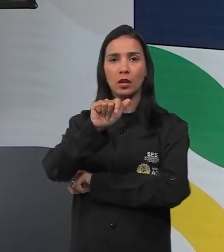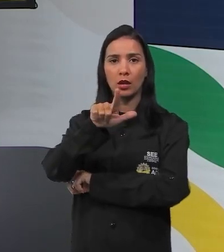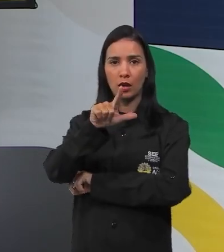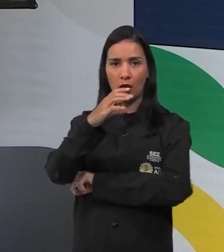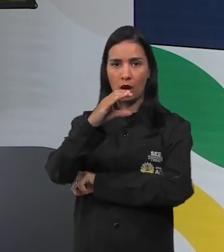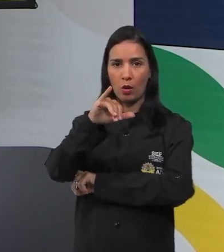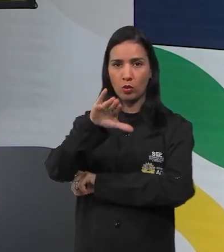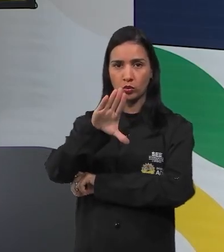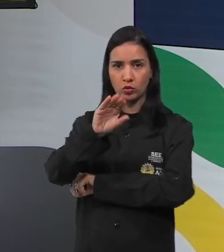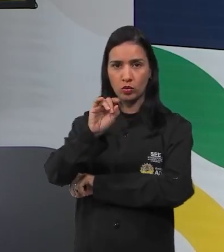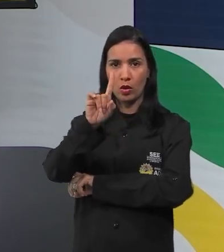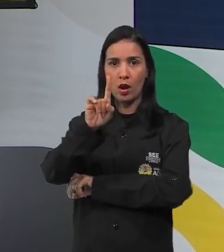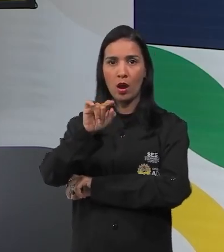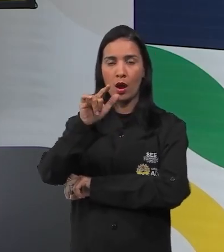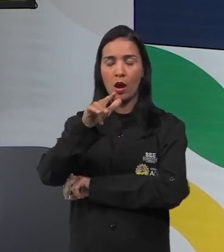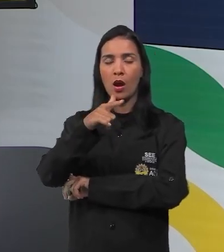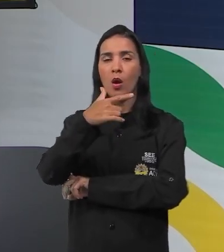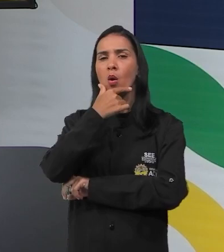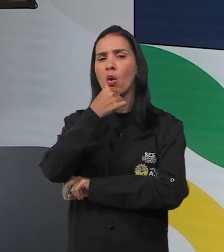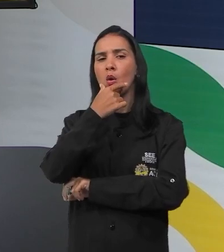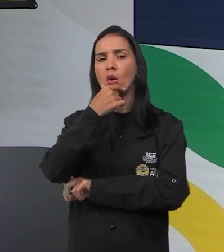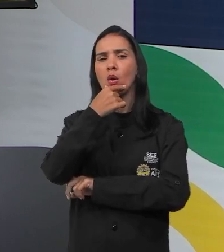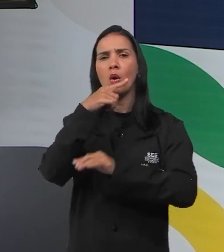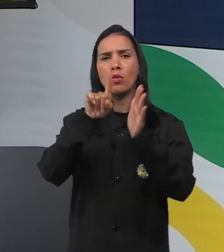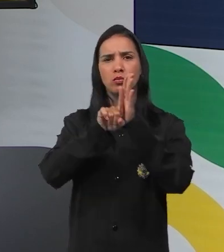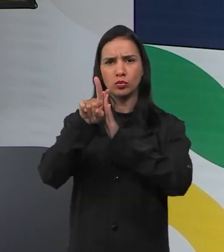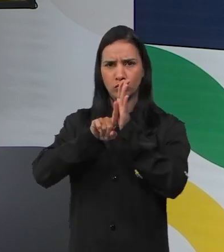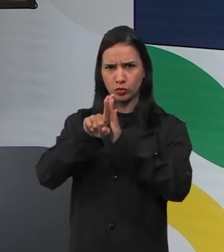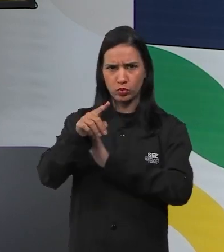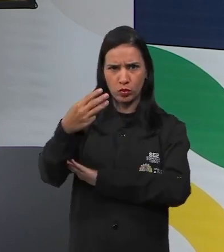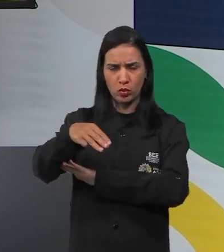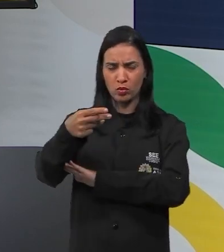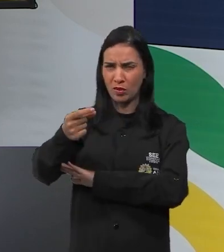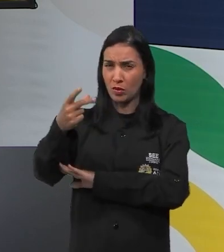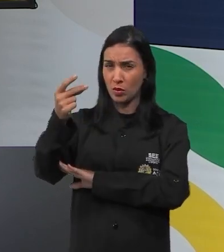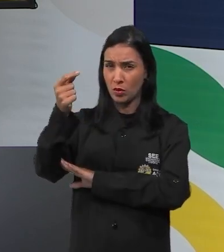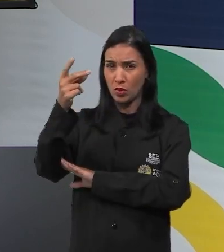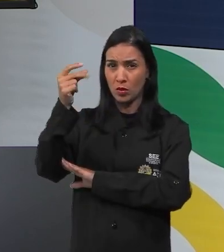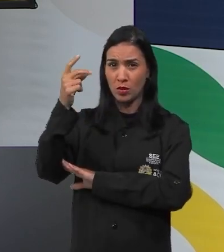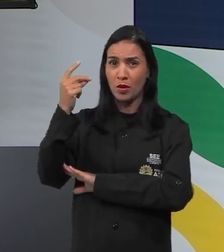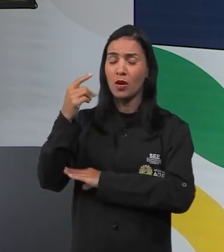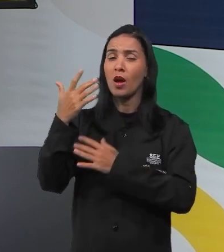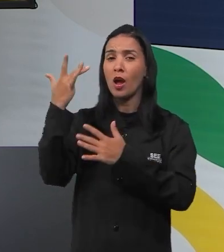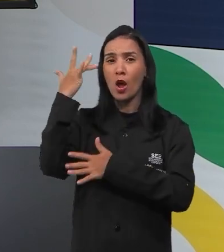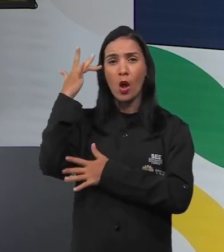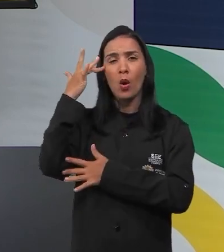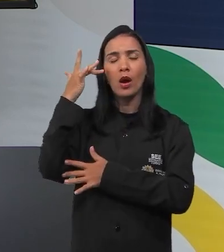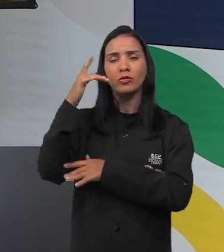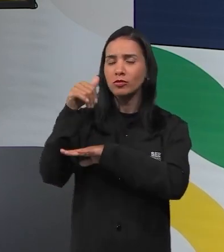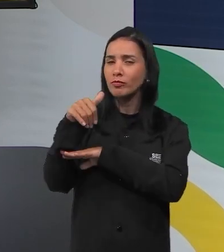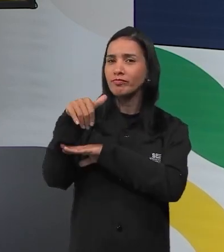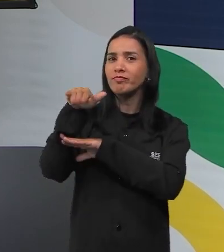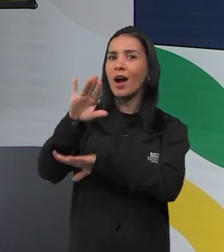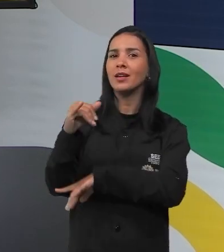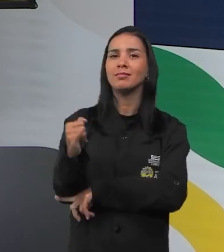existiu na nossa humanidade. Não sei se existem outros matemáticos em outras